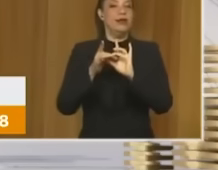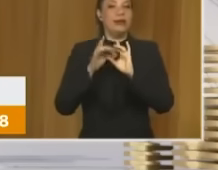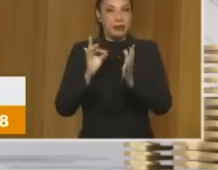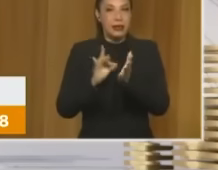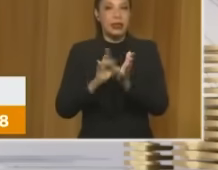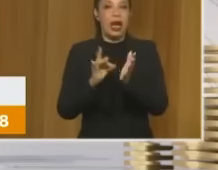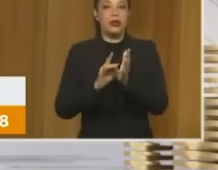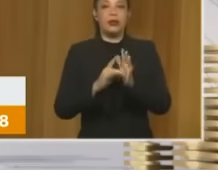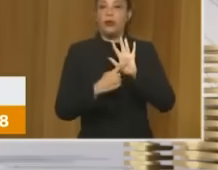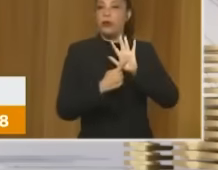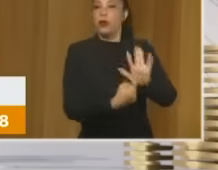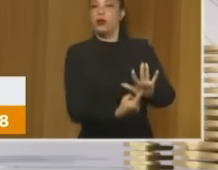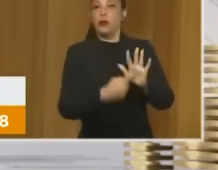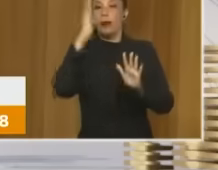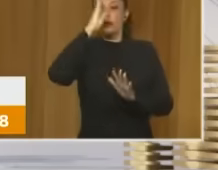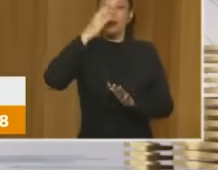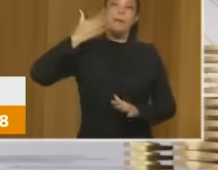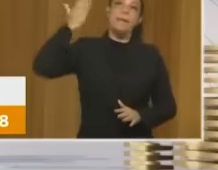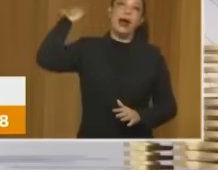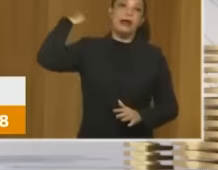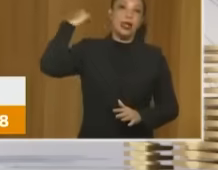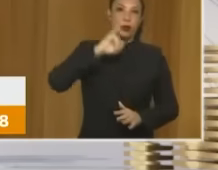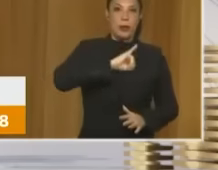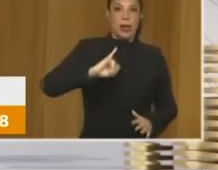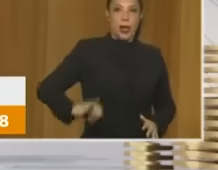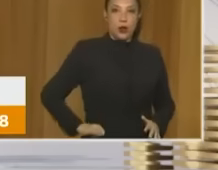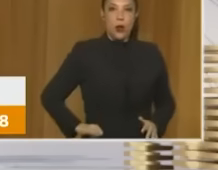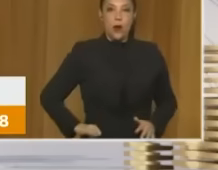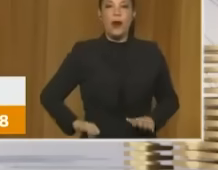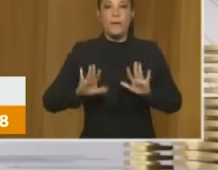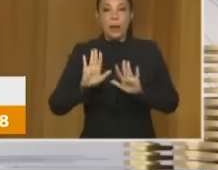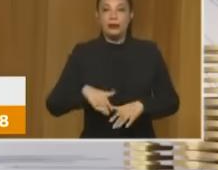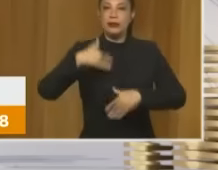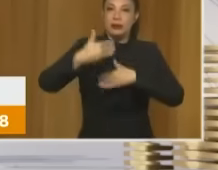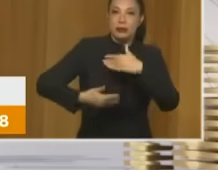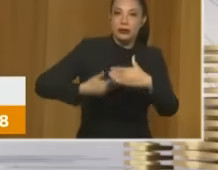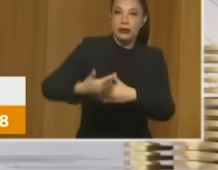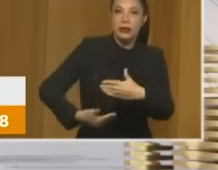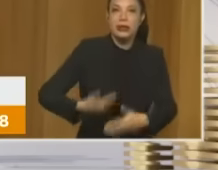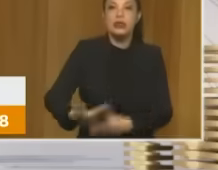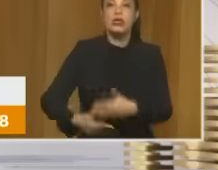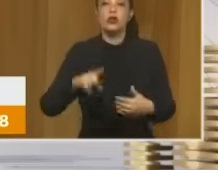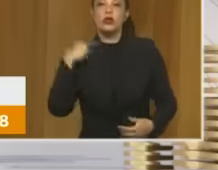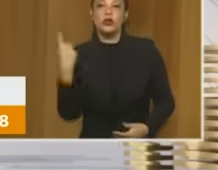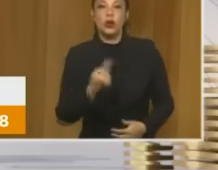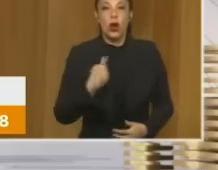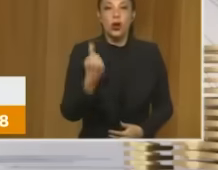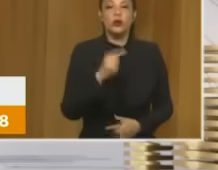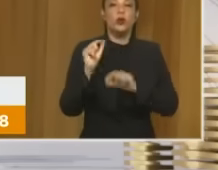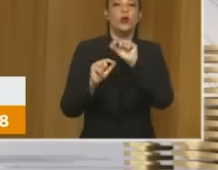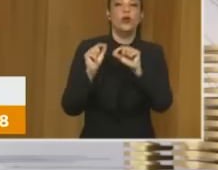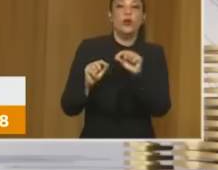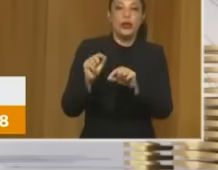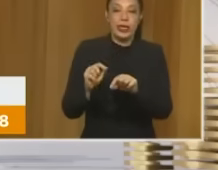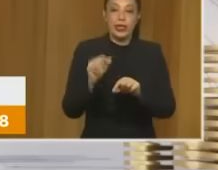Cid falava com ele em qualquer momento, em qualquer situação. E me disse o então presidente Jair Bolsonaro que até na madrugada ele